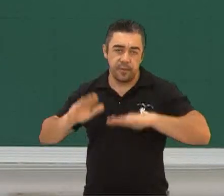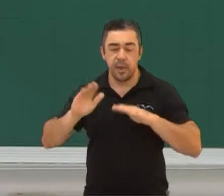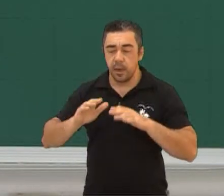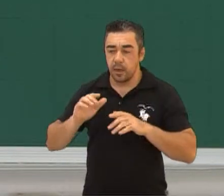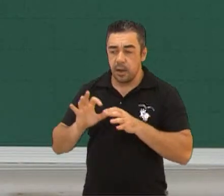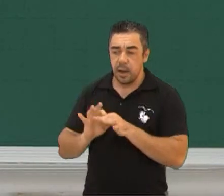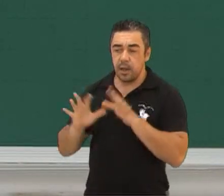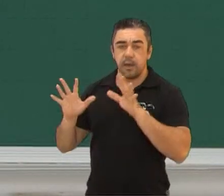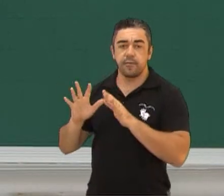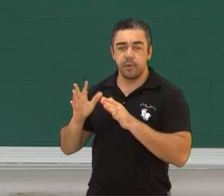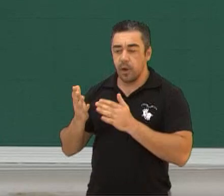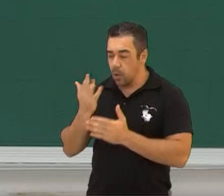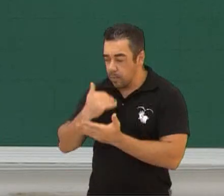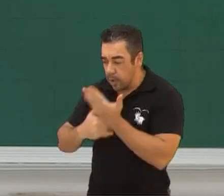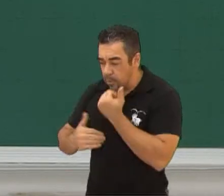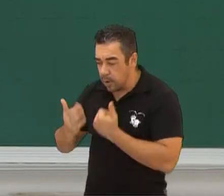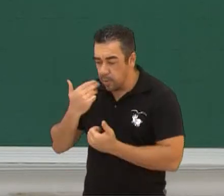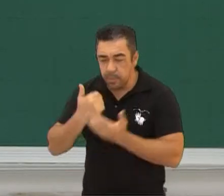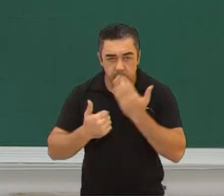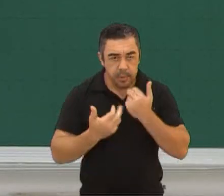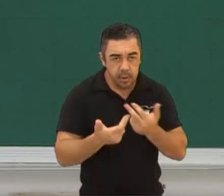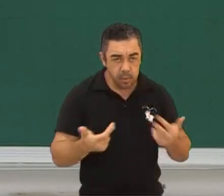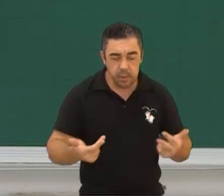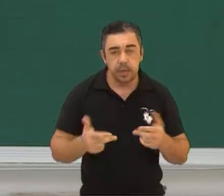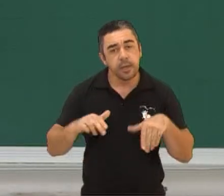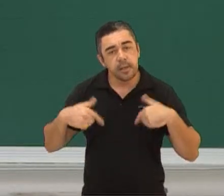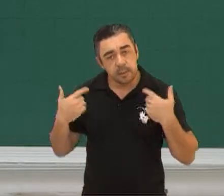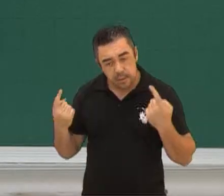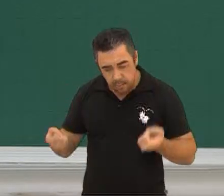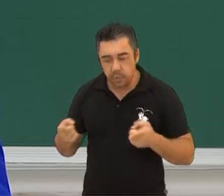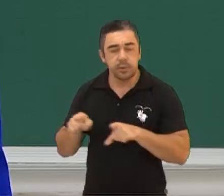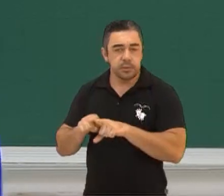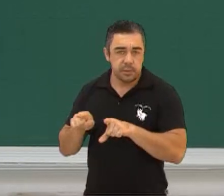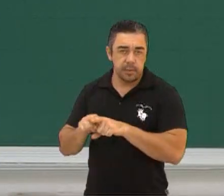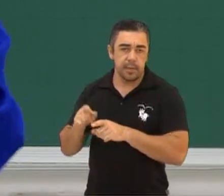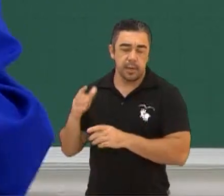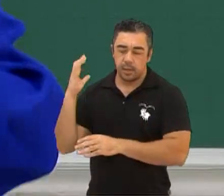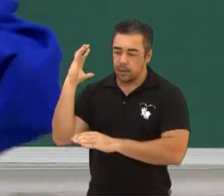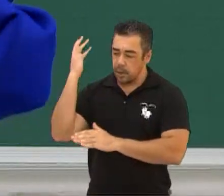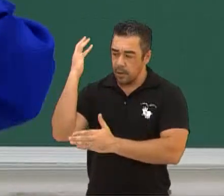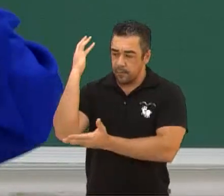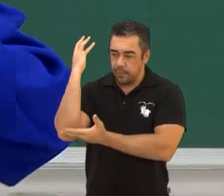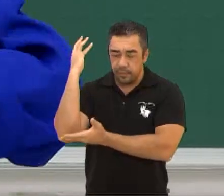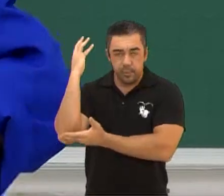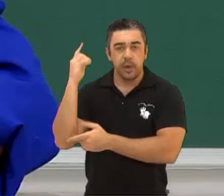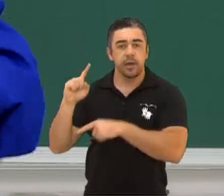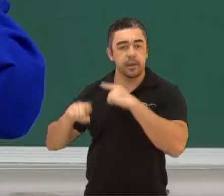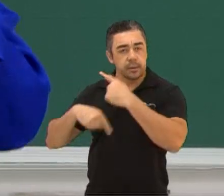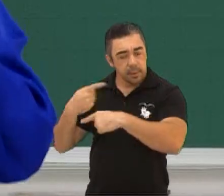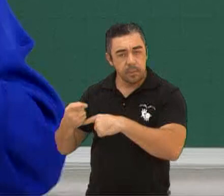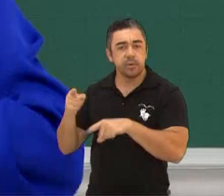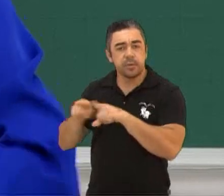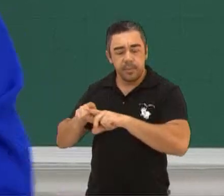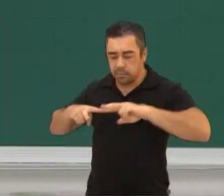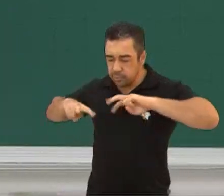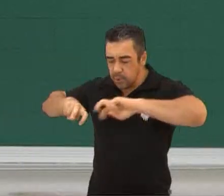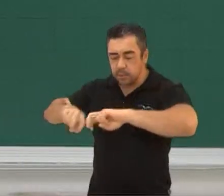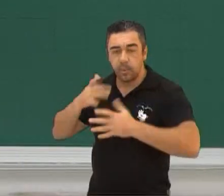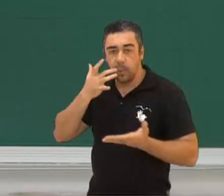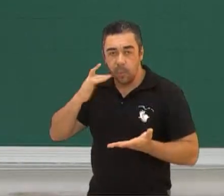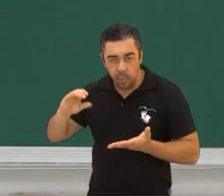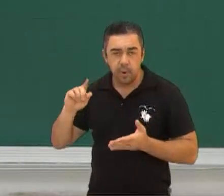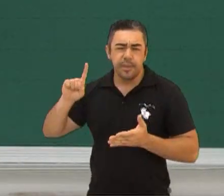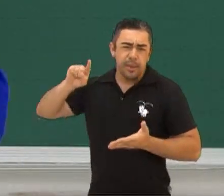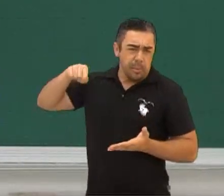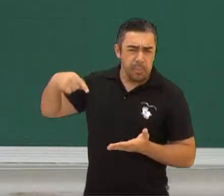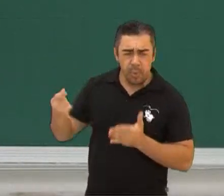e essa forma de extração do pau-brasil também. Depois o ciclo do ouro, e durante o ciclo do ouro é que se começou a chegar literalmente ao